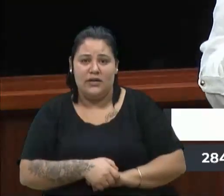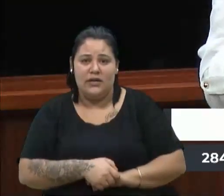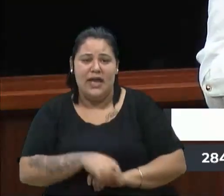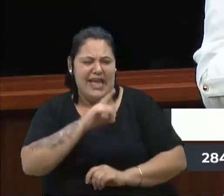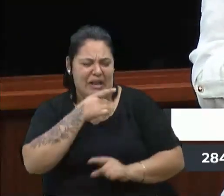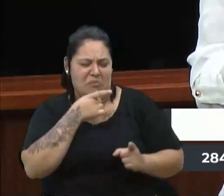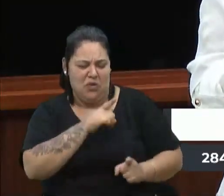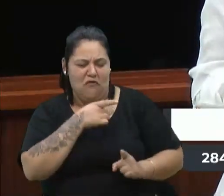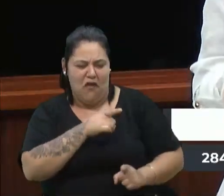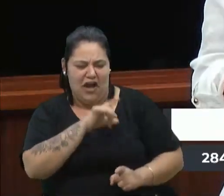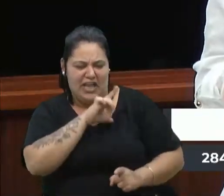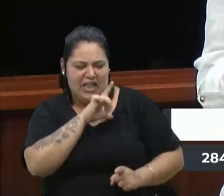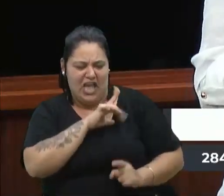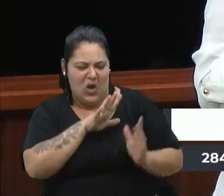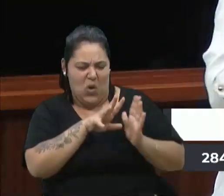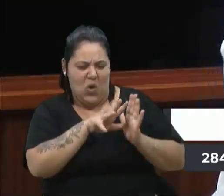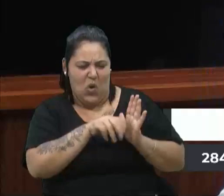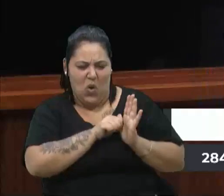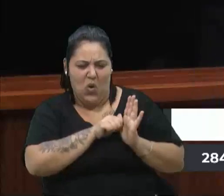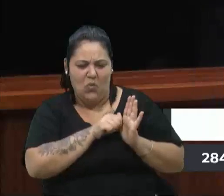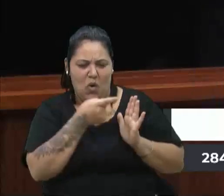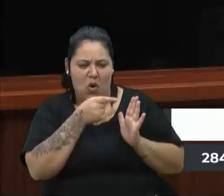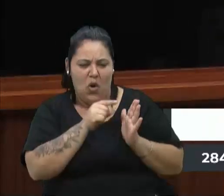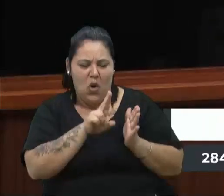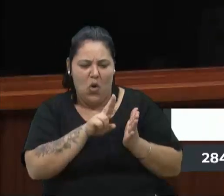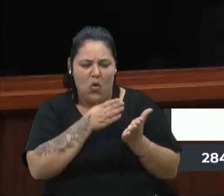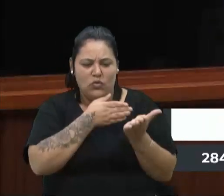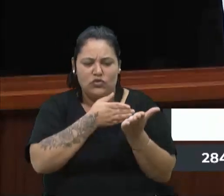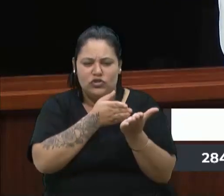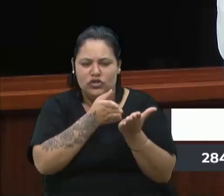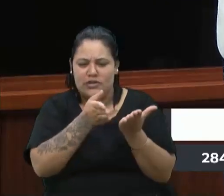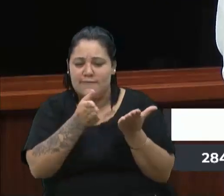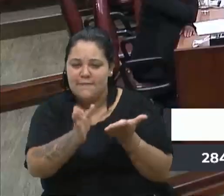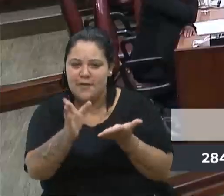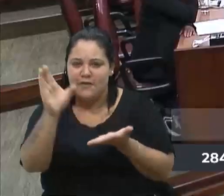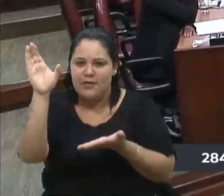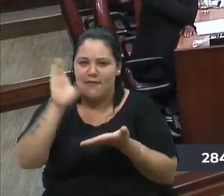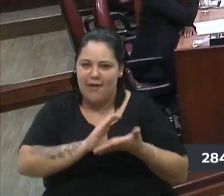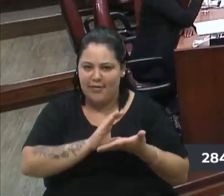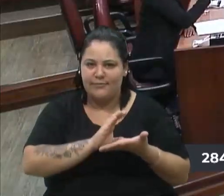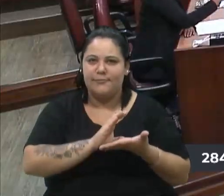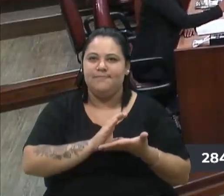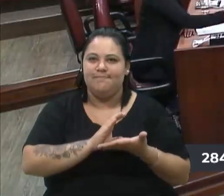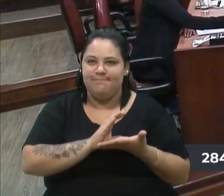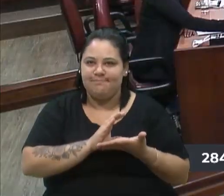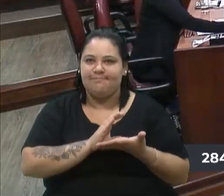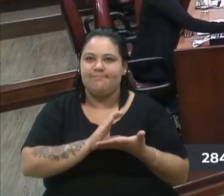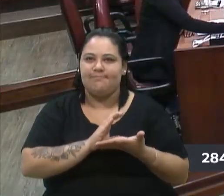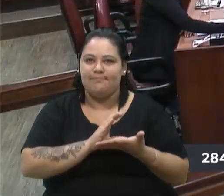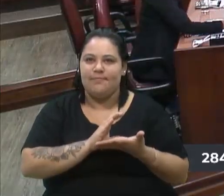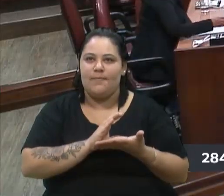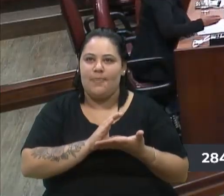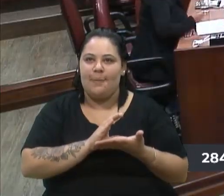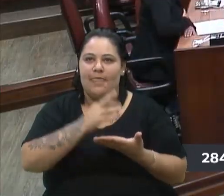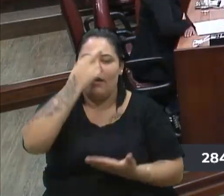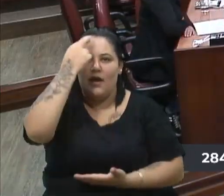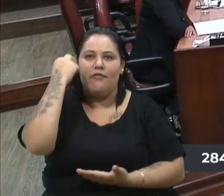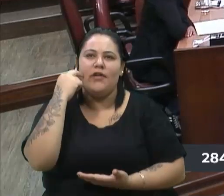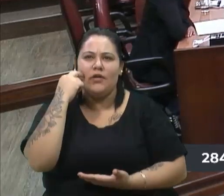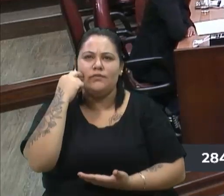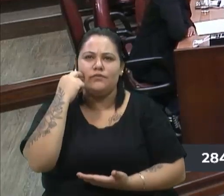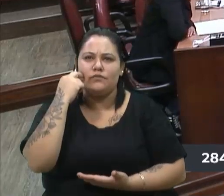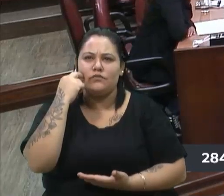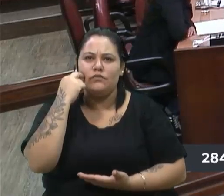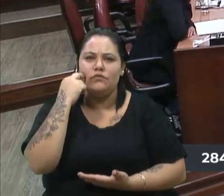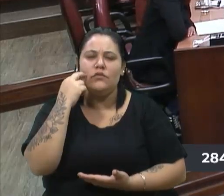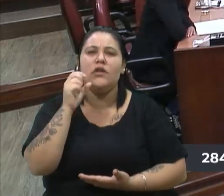existe furto, né, ou desvio dessa verba. Pela ordem, senhor presidente. Peço a palavra, senhor presidente. Pela ordem, senhor presidente. Em que momento que eu falei